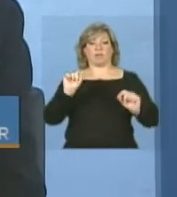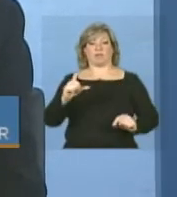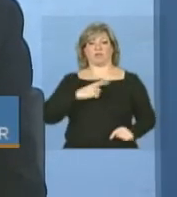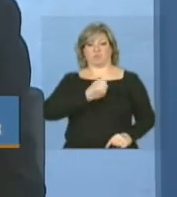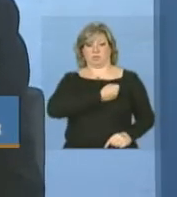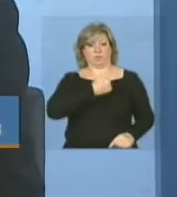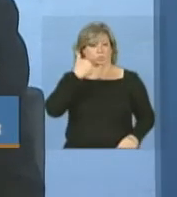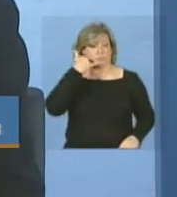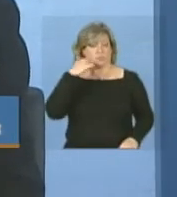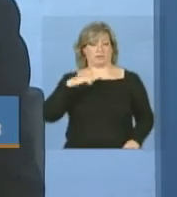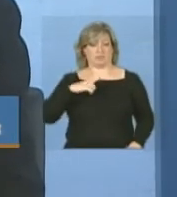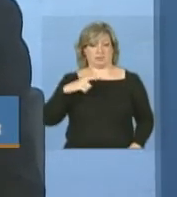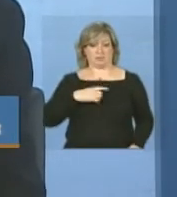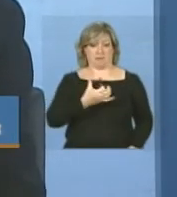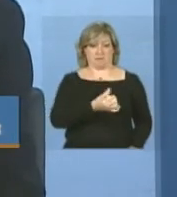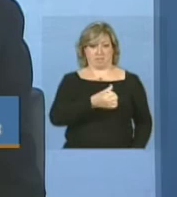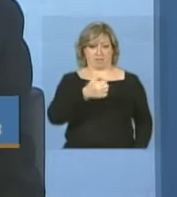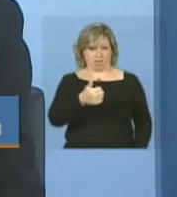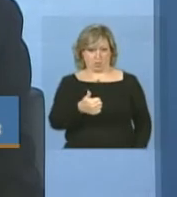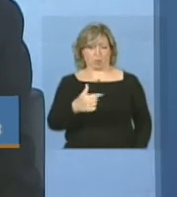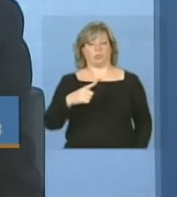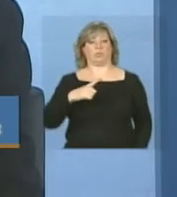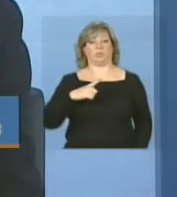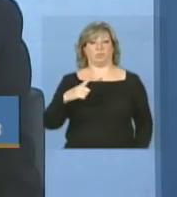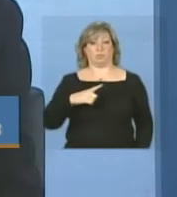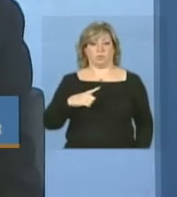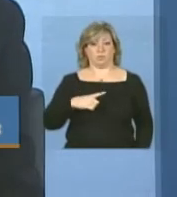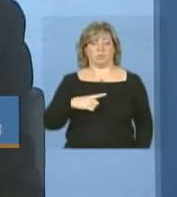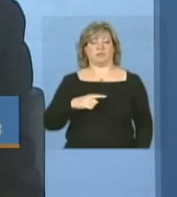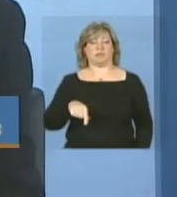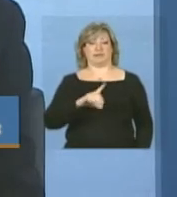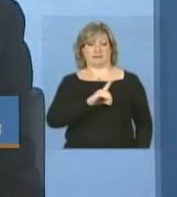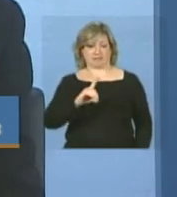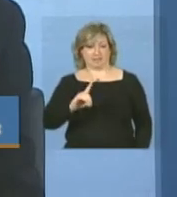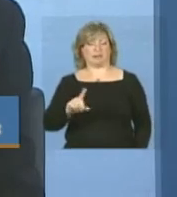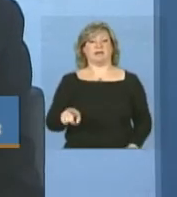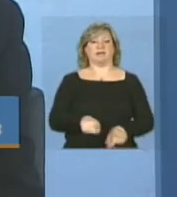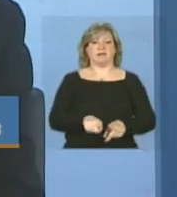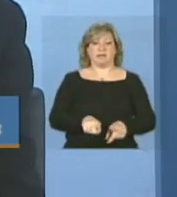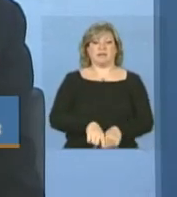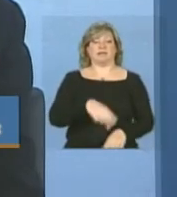os telefones para você fazer a sua pergunta, é